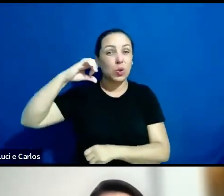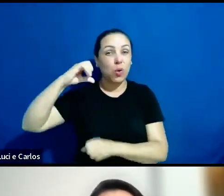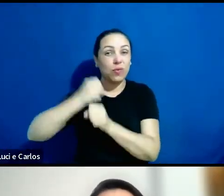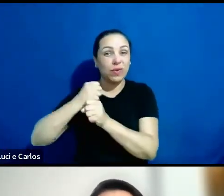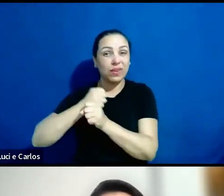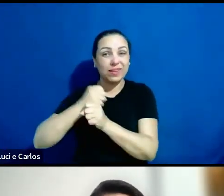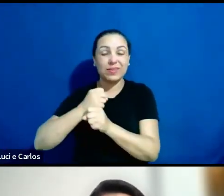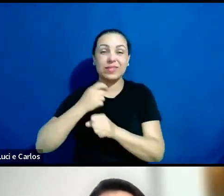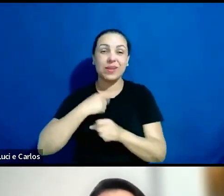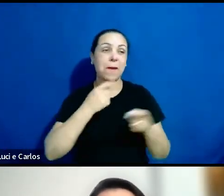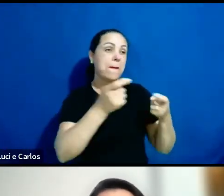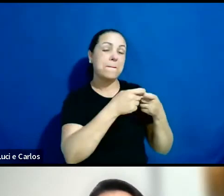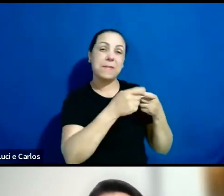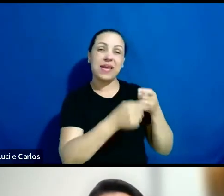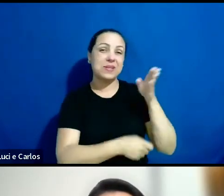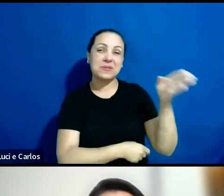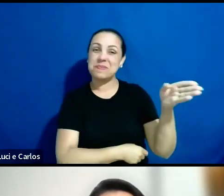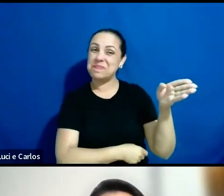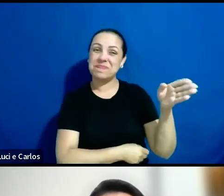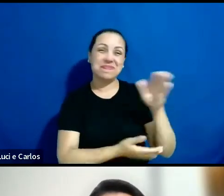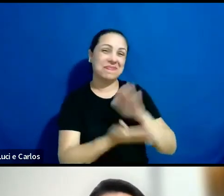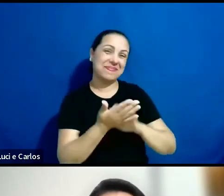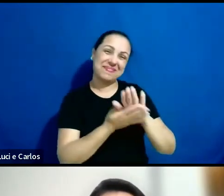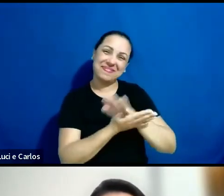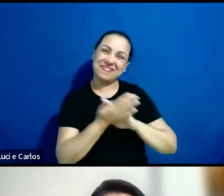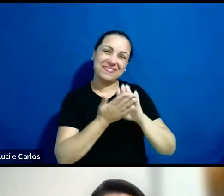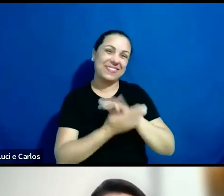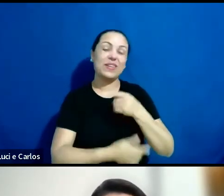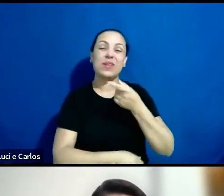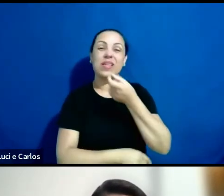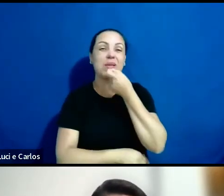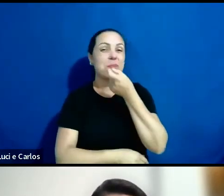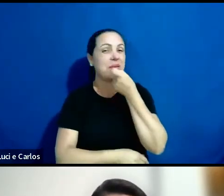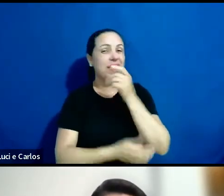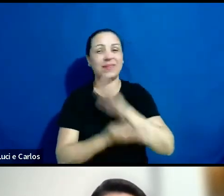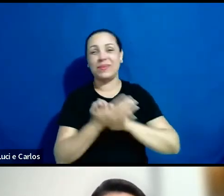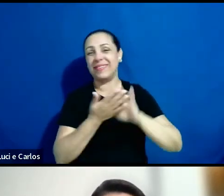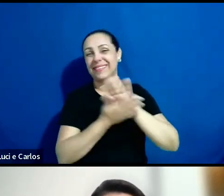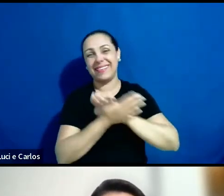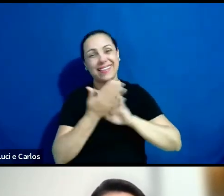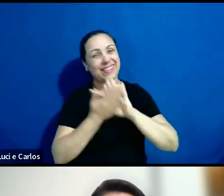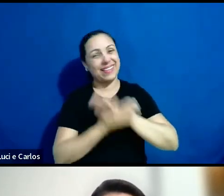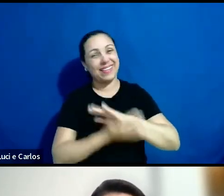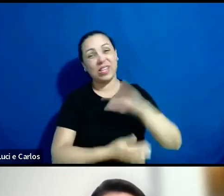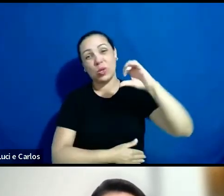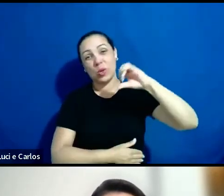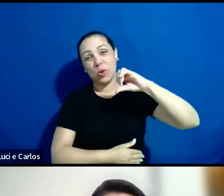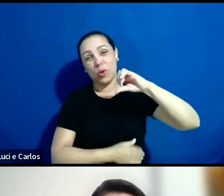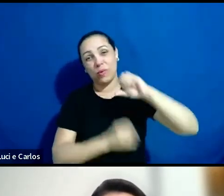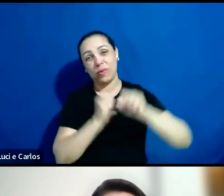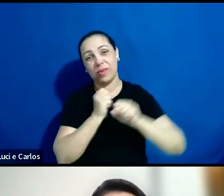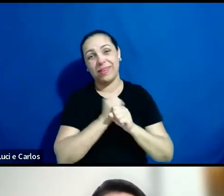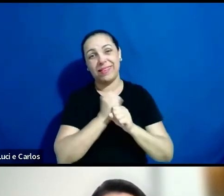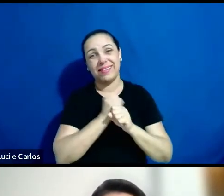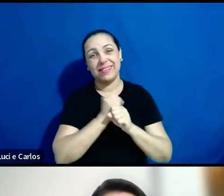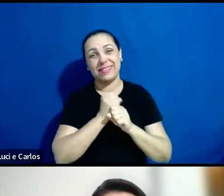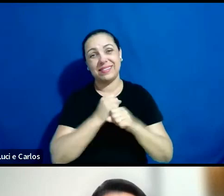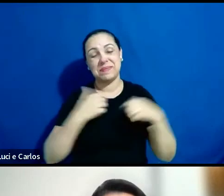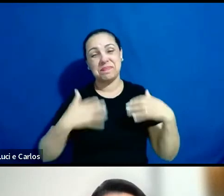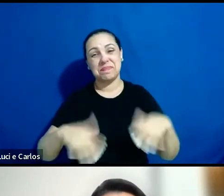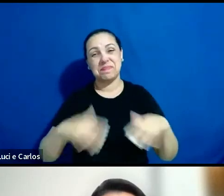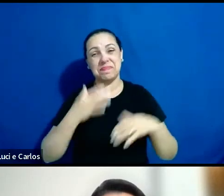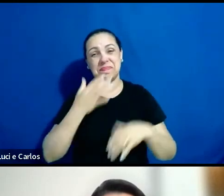médico. Faz 9 anos que eu não tomo remédio. Faz 9 anos que eu